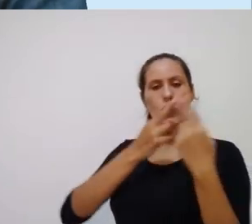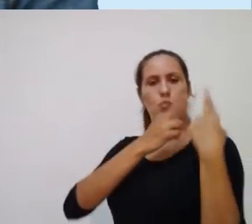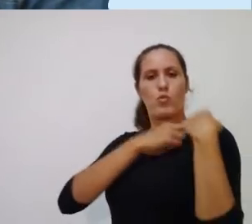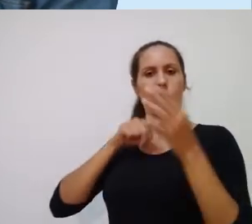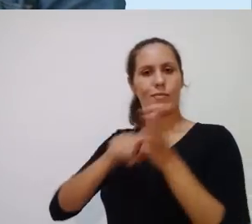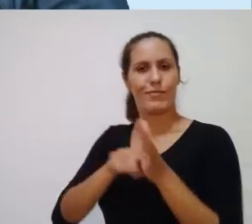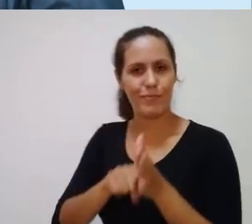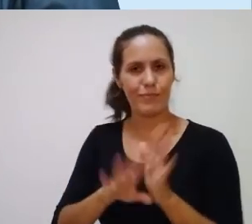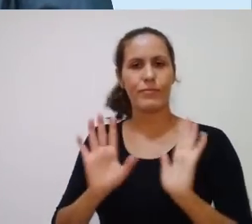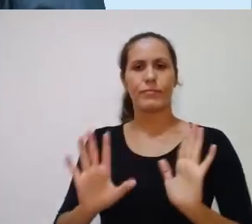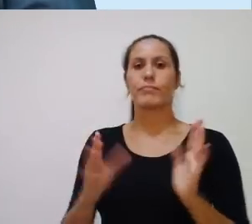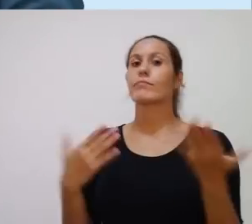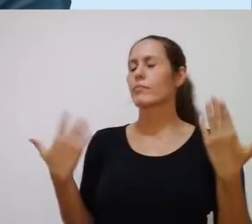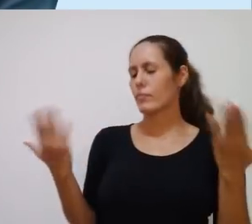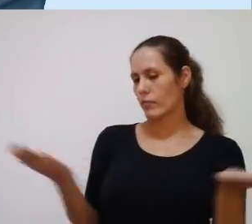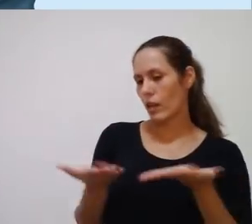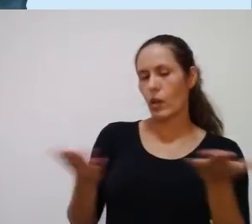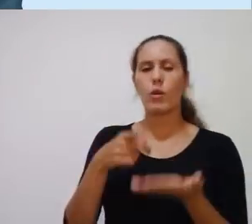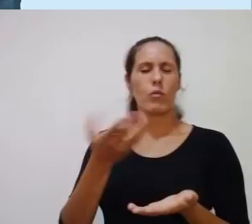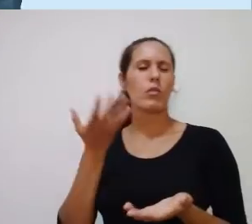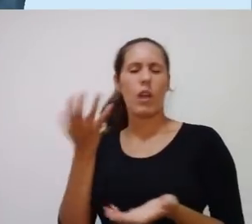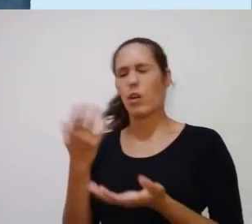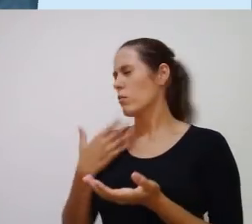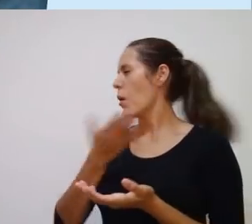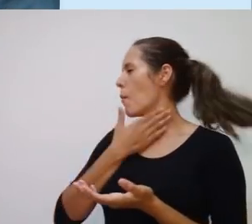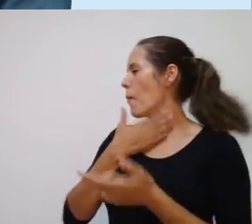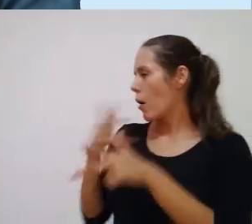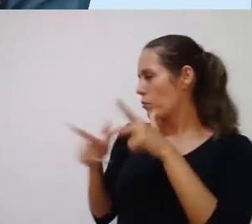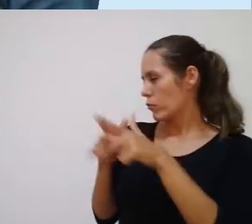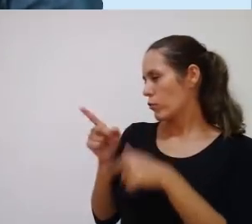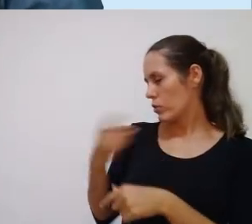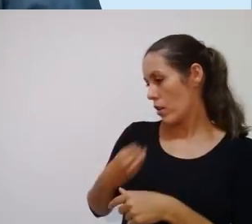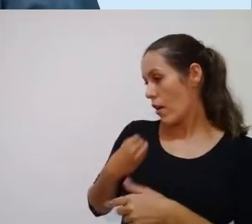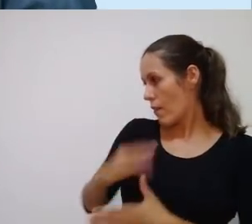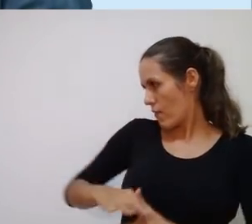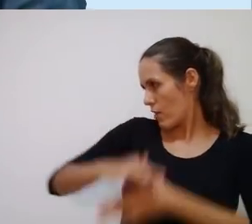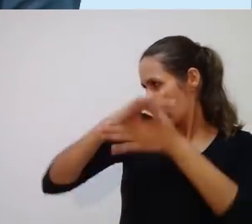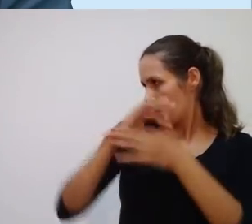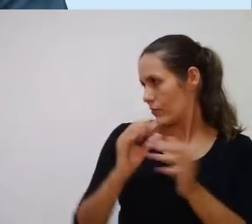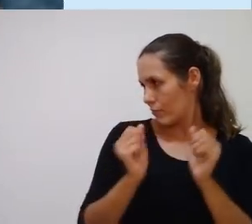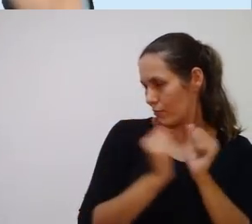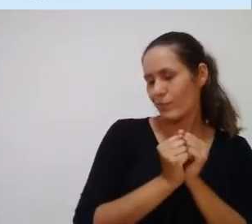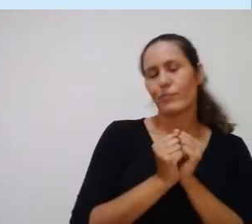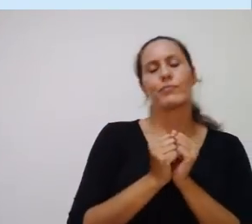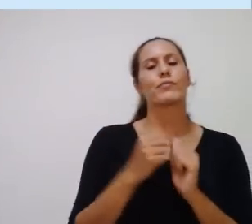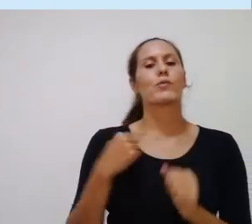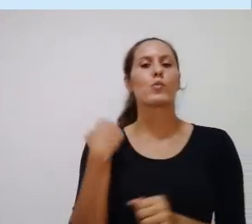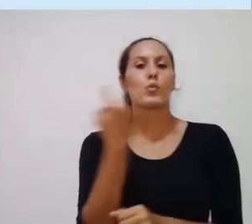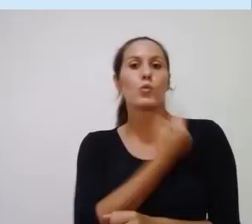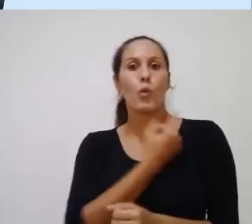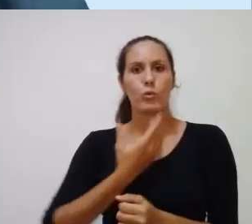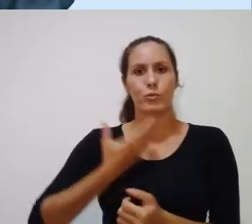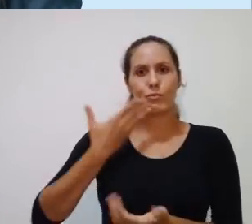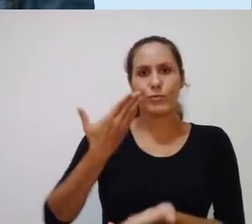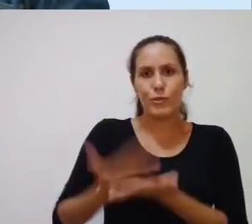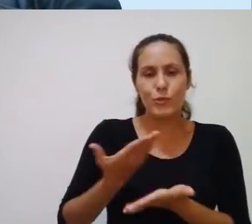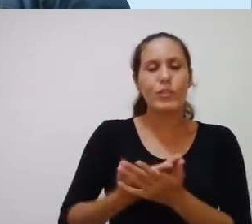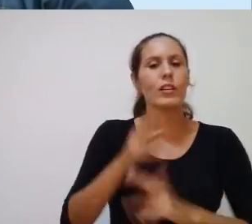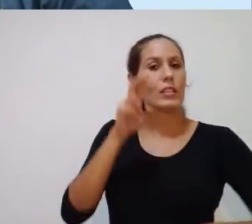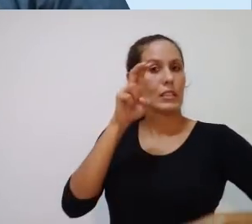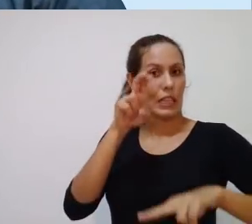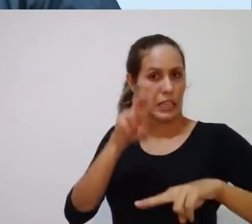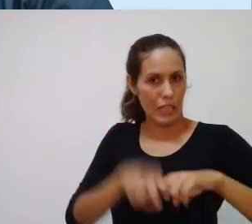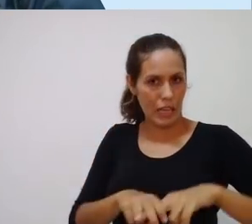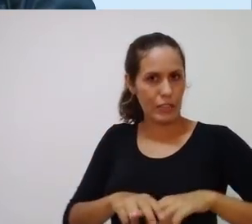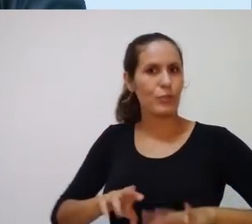com você, aqui presente comigo. Vamos aproveitar esse com momento. O nosso estudante que está aí sentadinho no